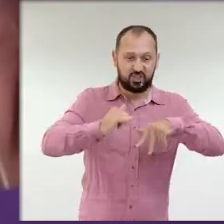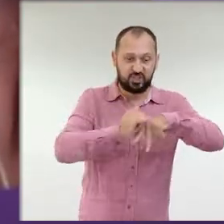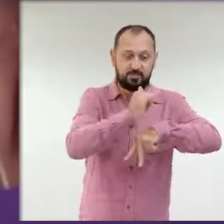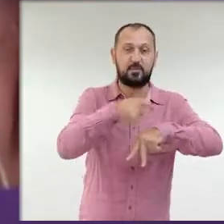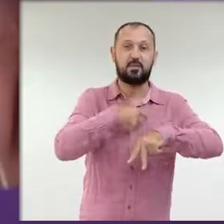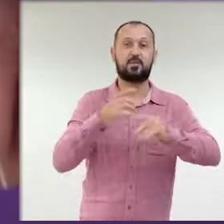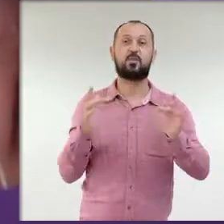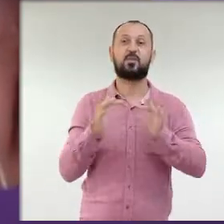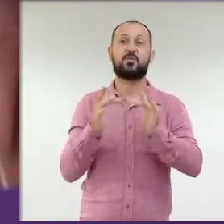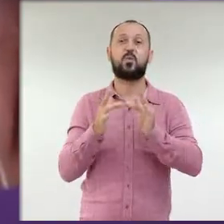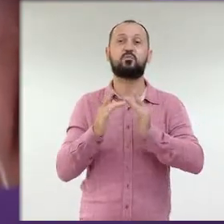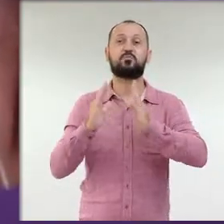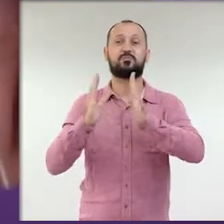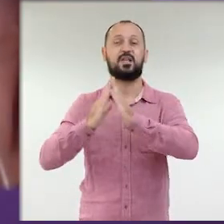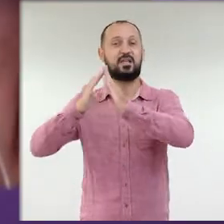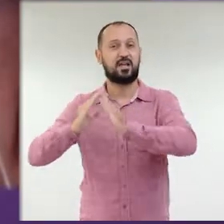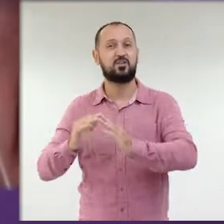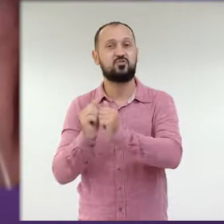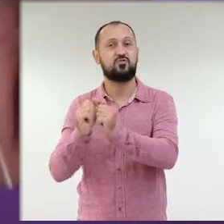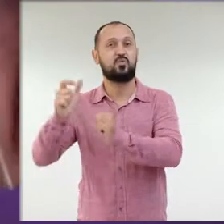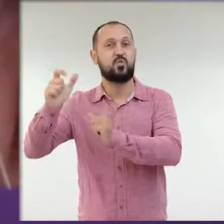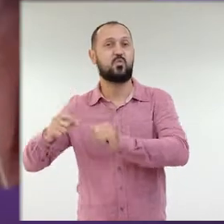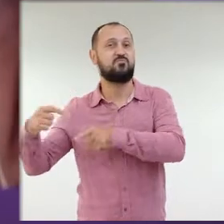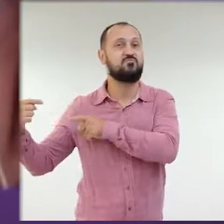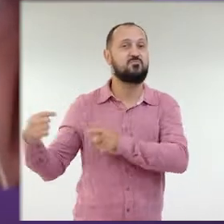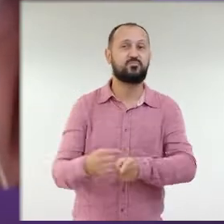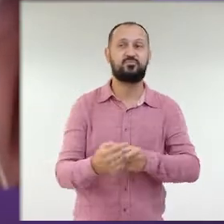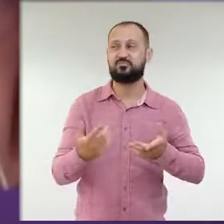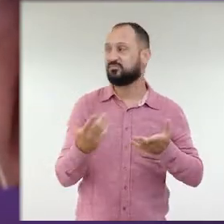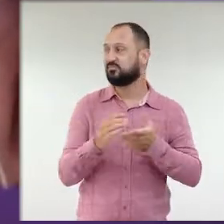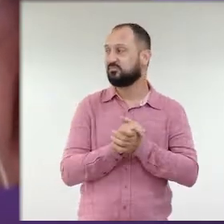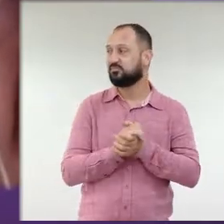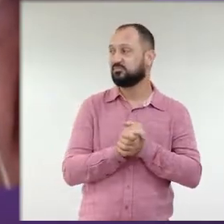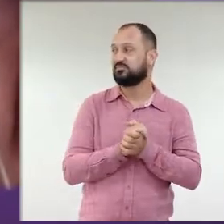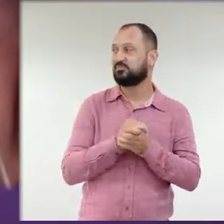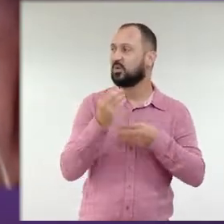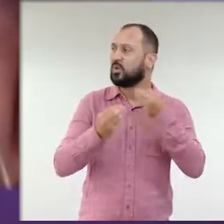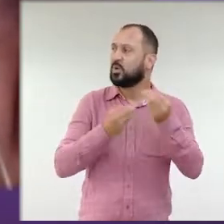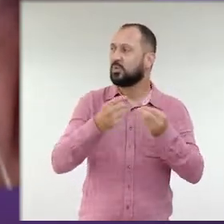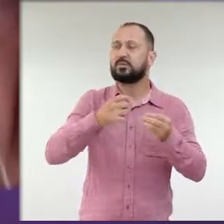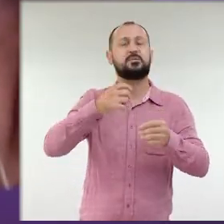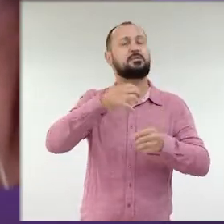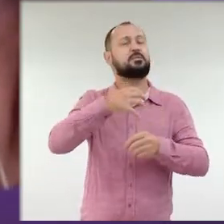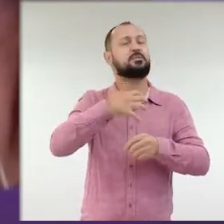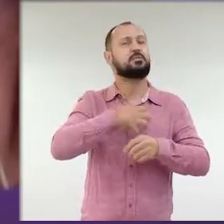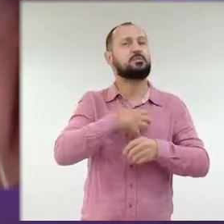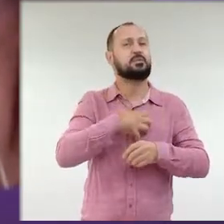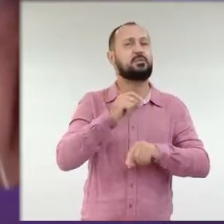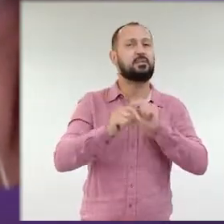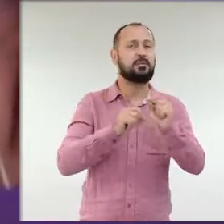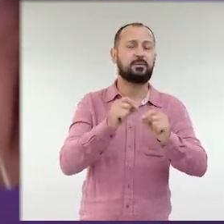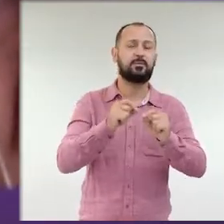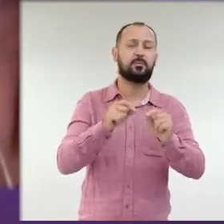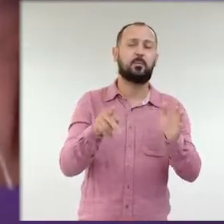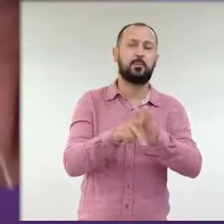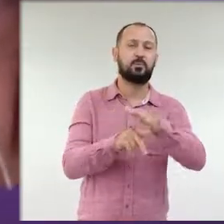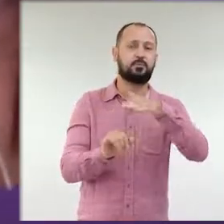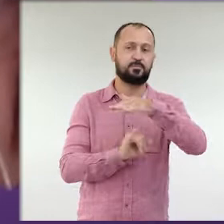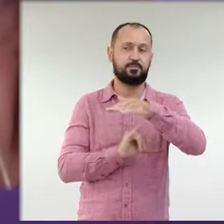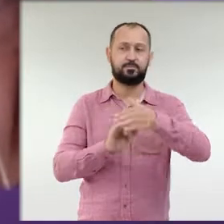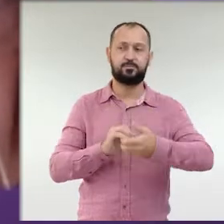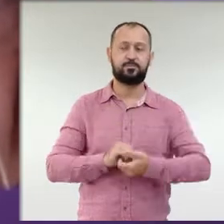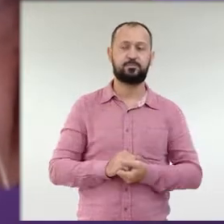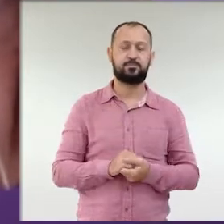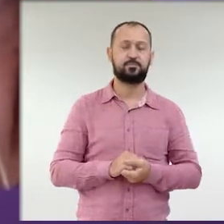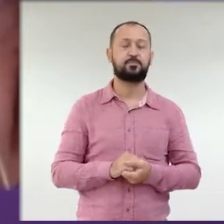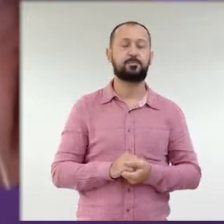vezes, estão tendo que ficar em casa com os agressores. Como é que está sendo essa receptividade por parte desses órgãos e dessa